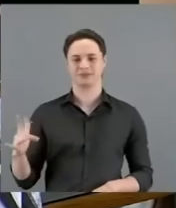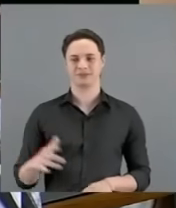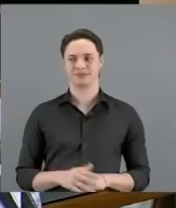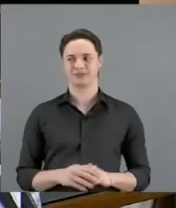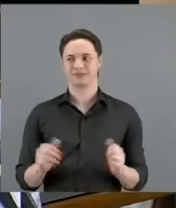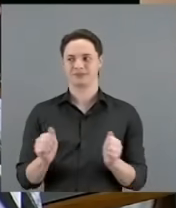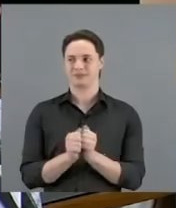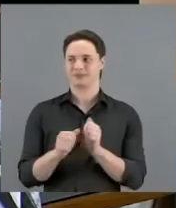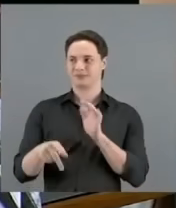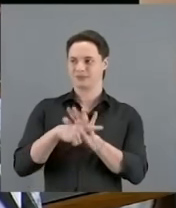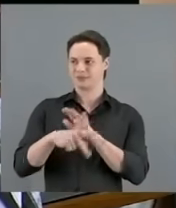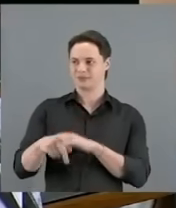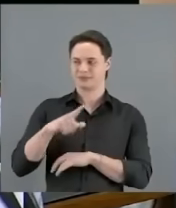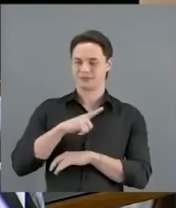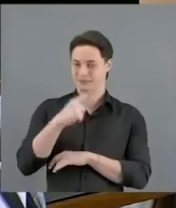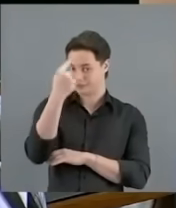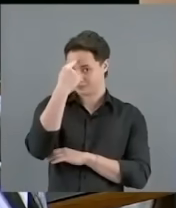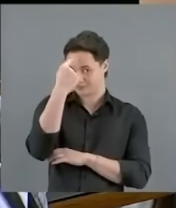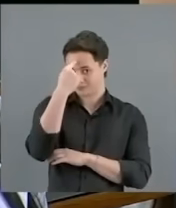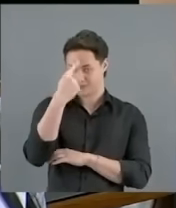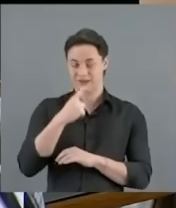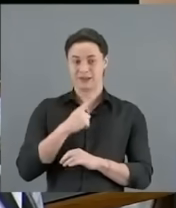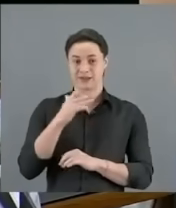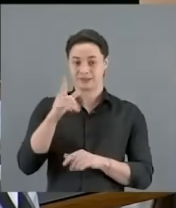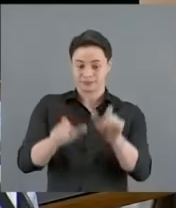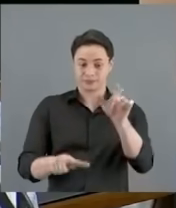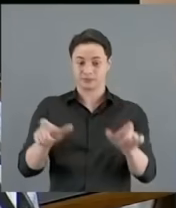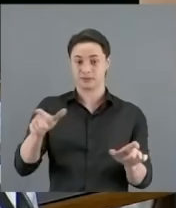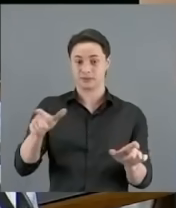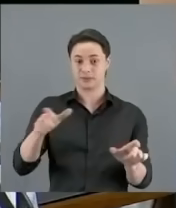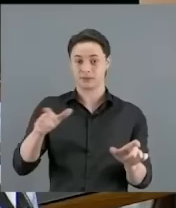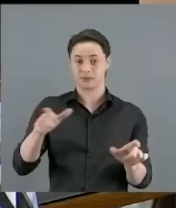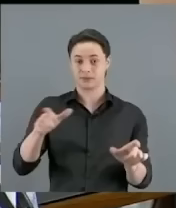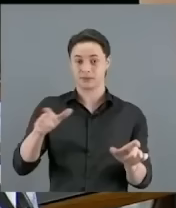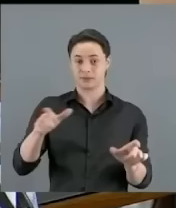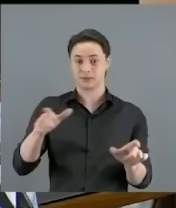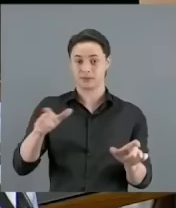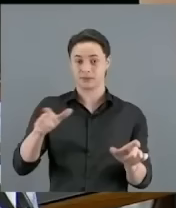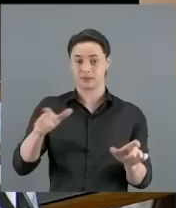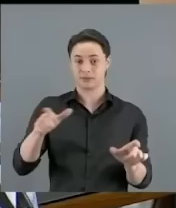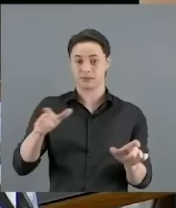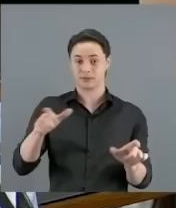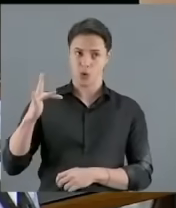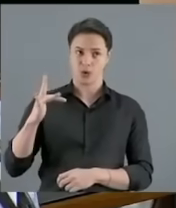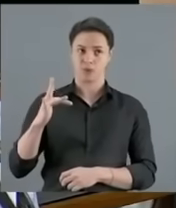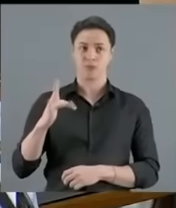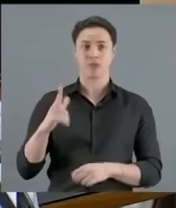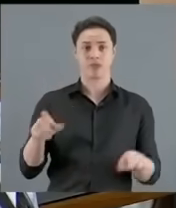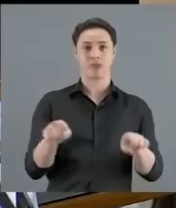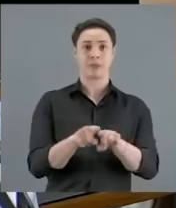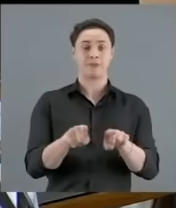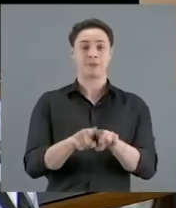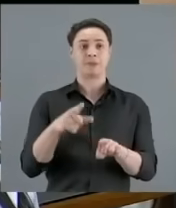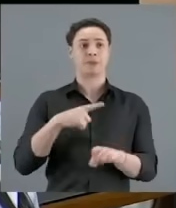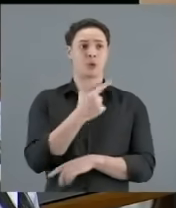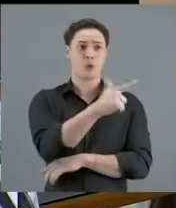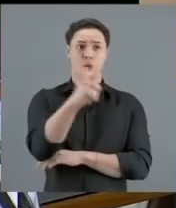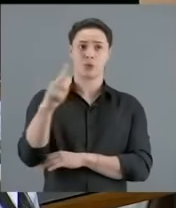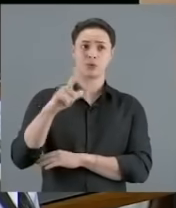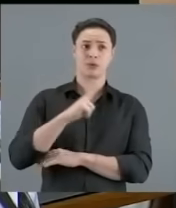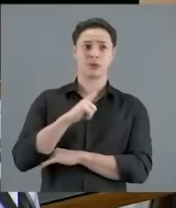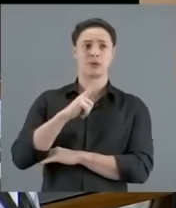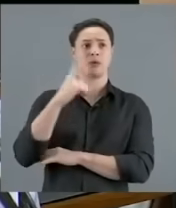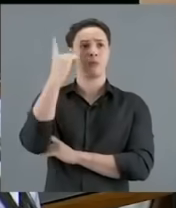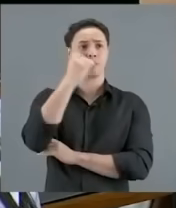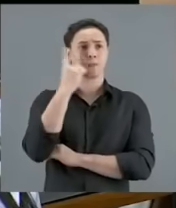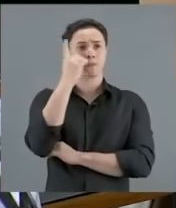provam que estas pessoas, está aqui os depósitos, Onyx Lorenzoni, está aqui outros deputados federais